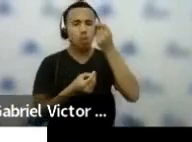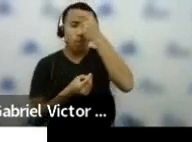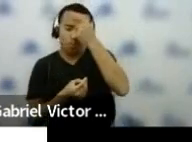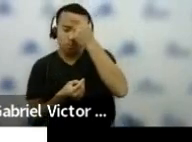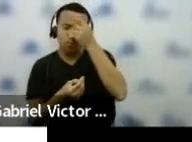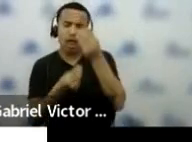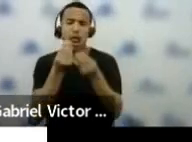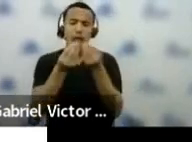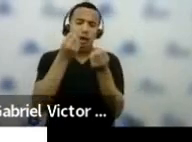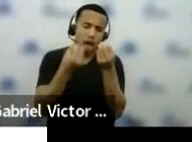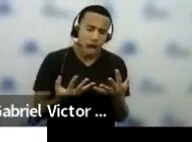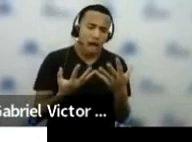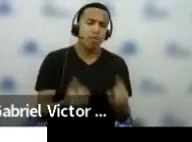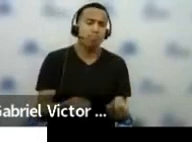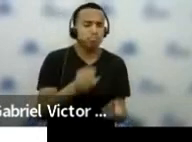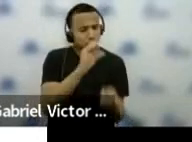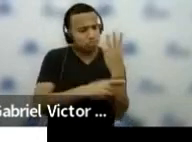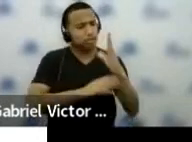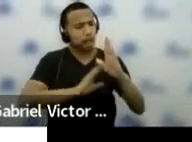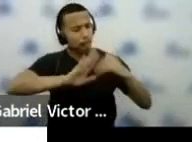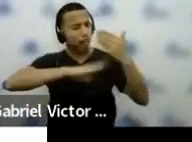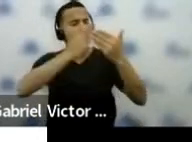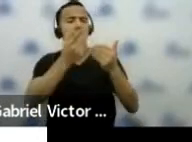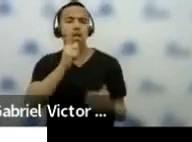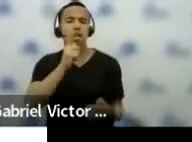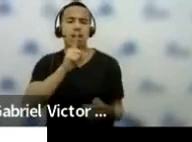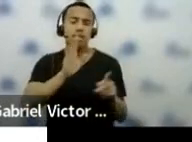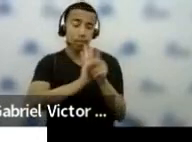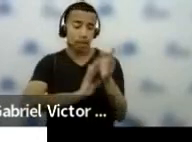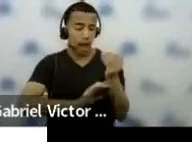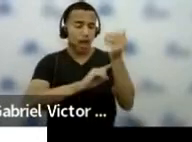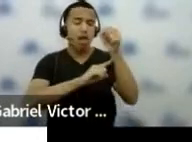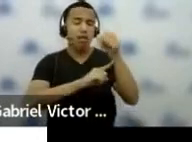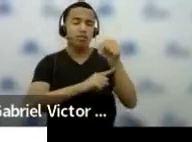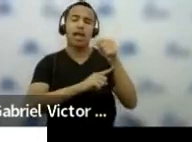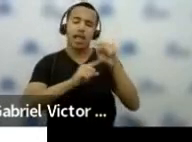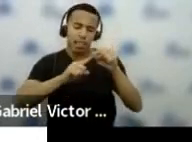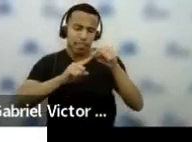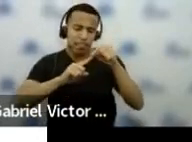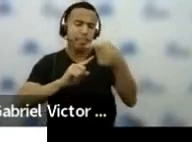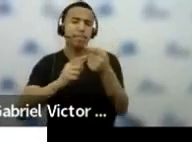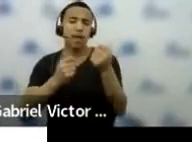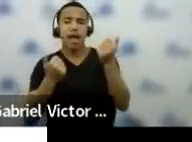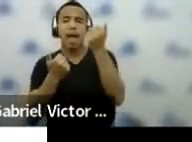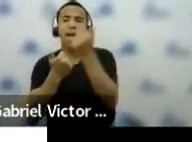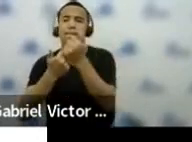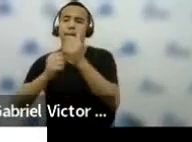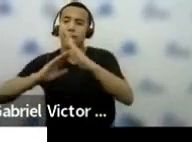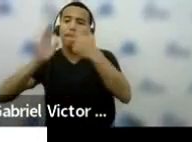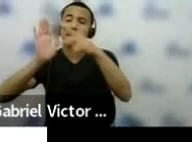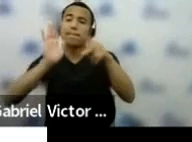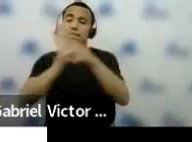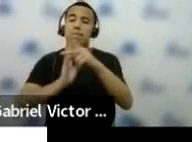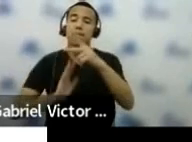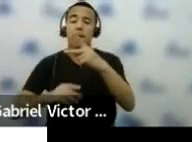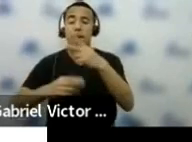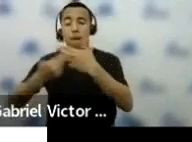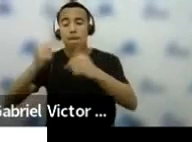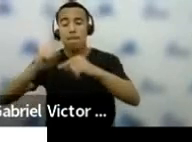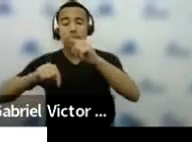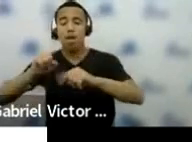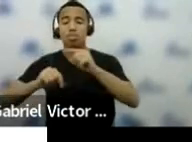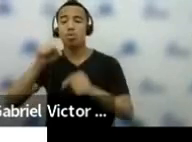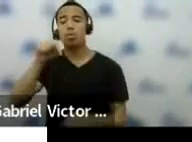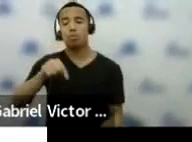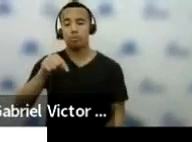ao desenvolvimento em ambiente relevante. Então, você desenvolve a tecnologia, depois apoia o desenvolvimento do produto, né, no